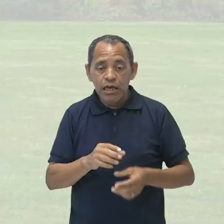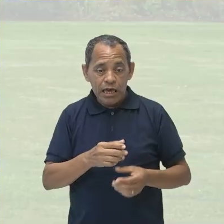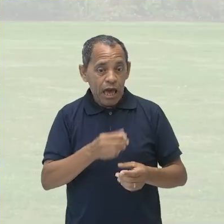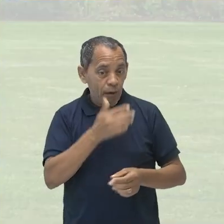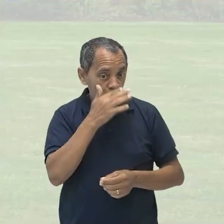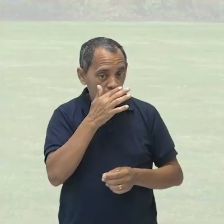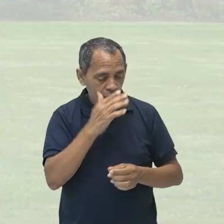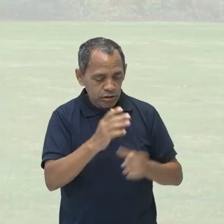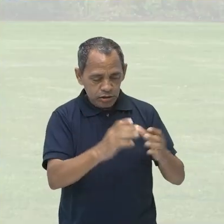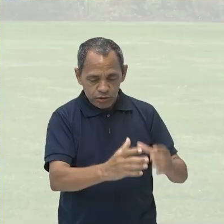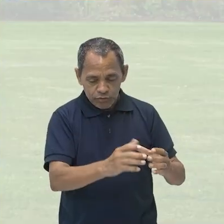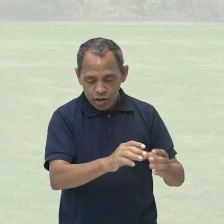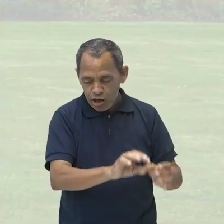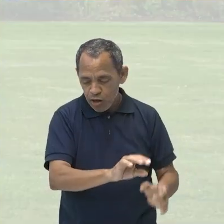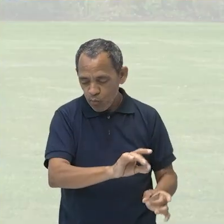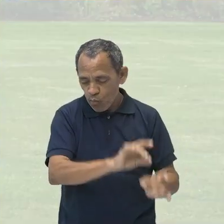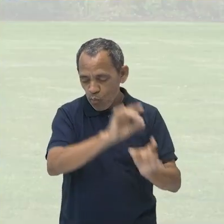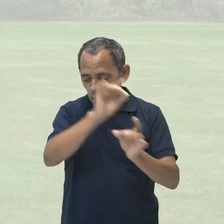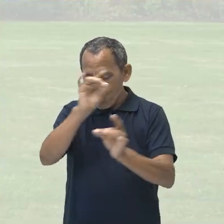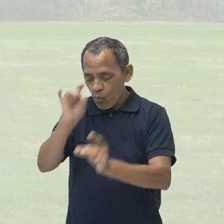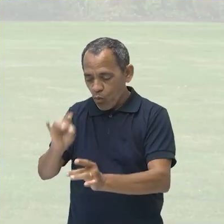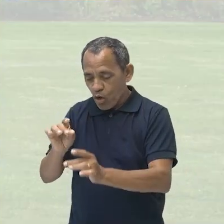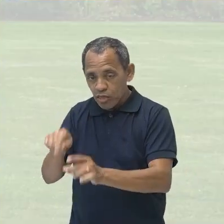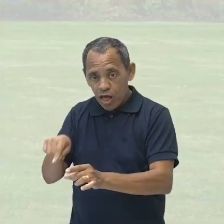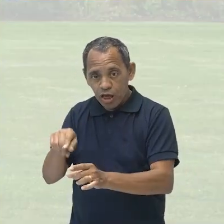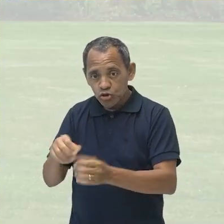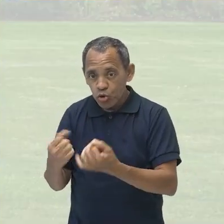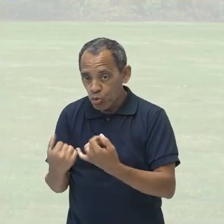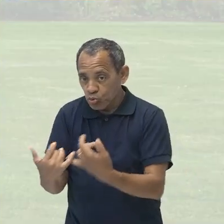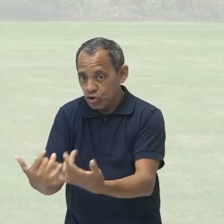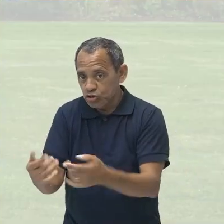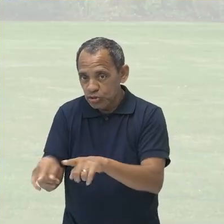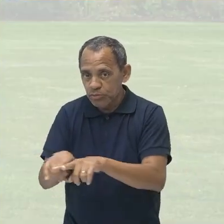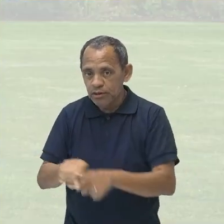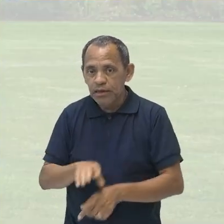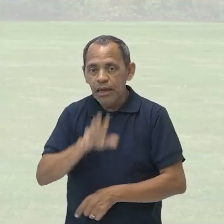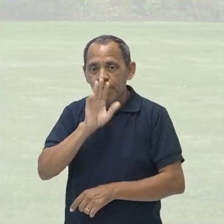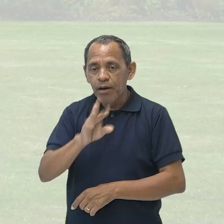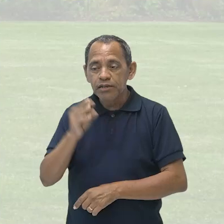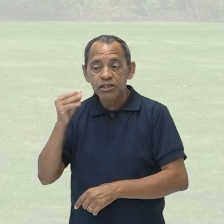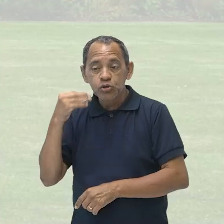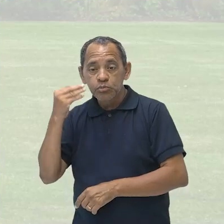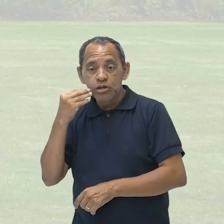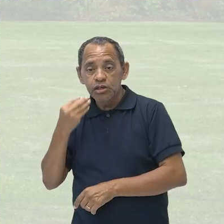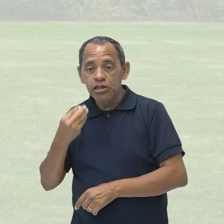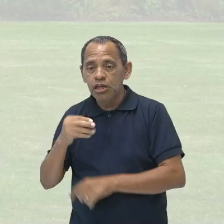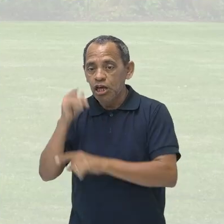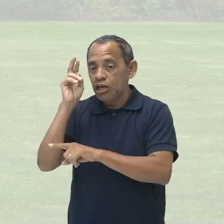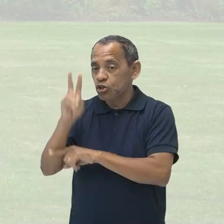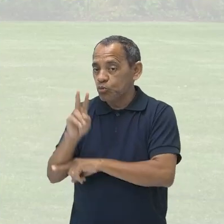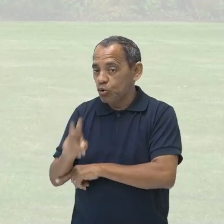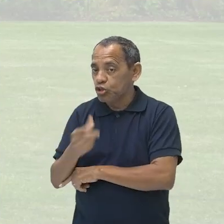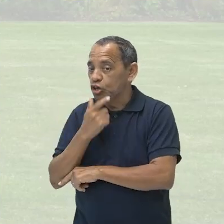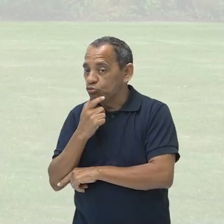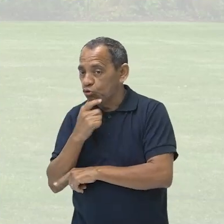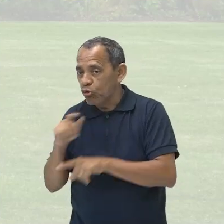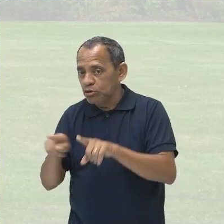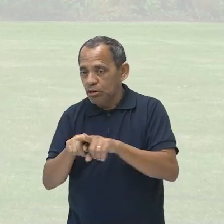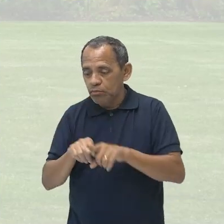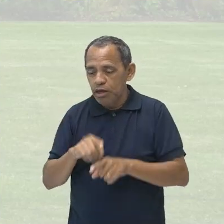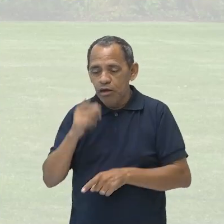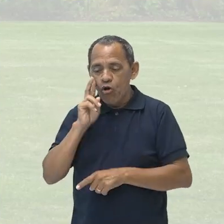brotado. E já as vivências do outro personagem, que é o porteiro, acabaram levando ele a interpretar aquela flor